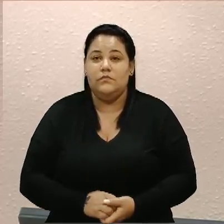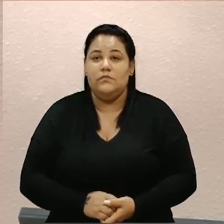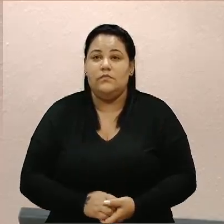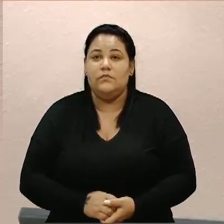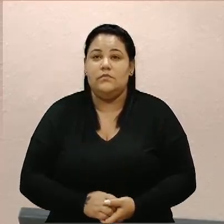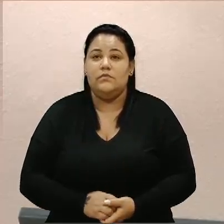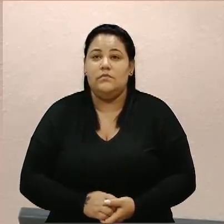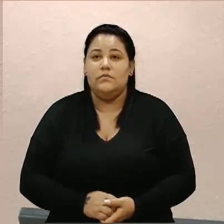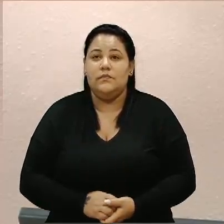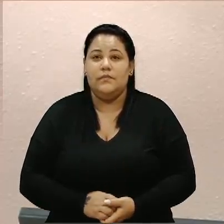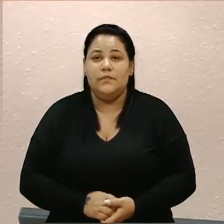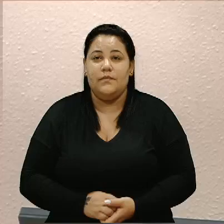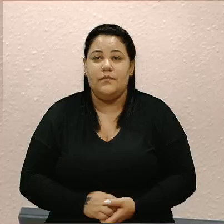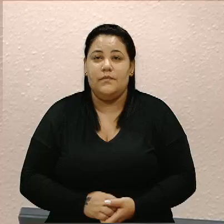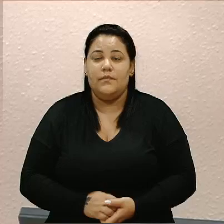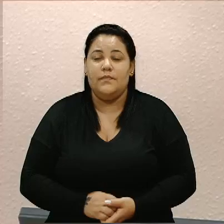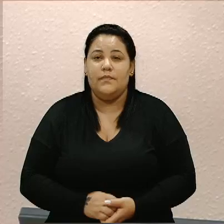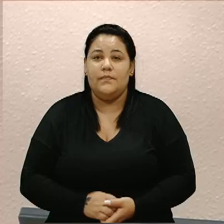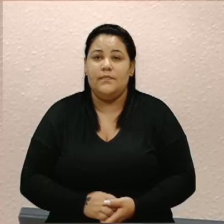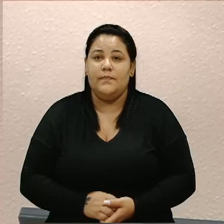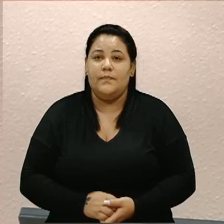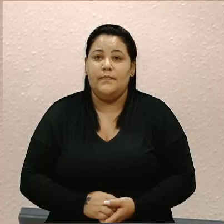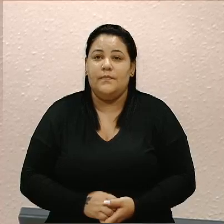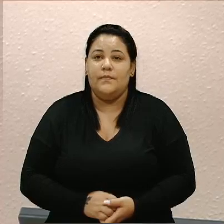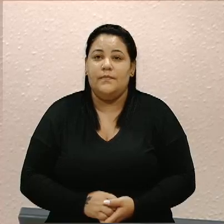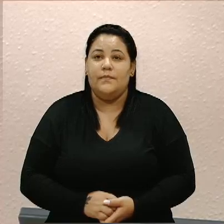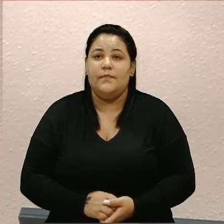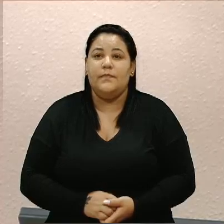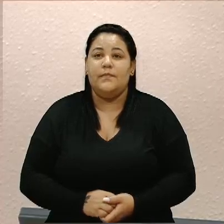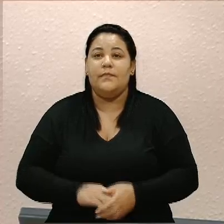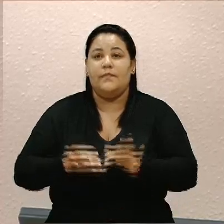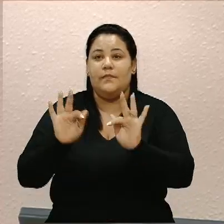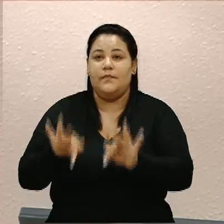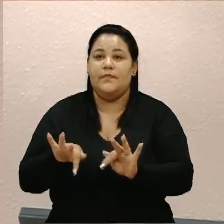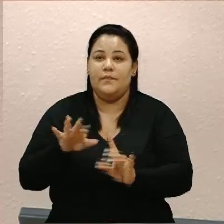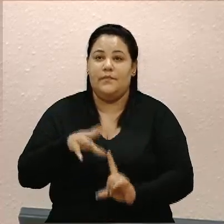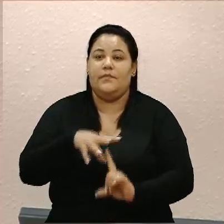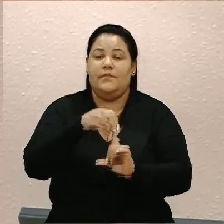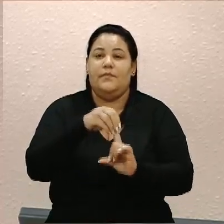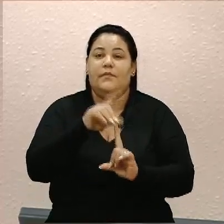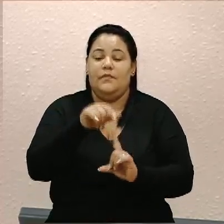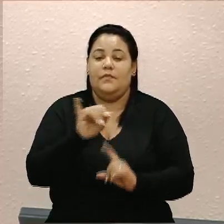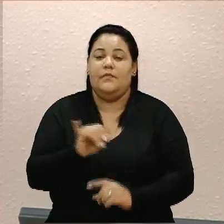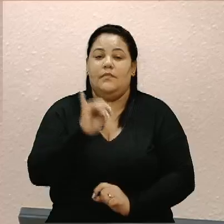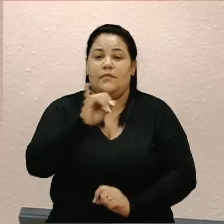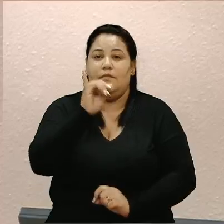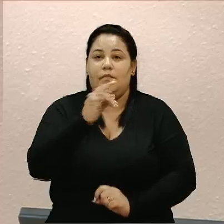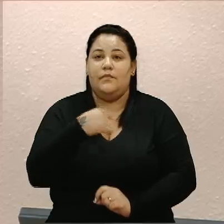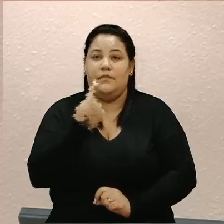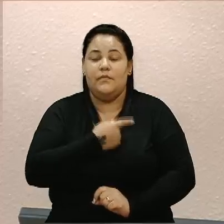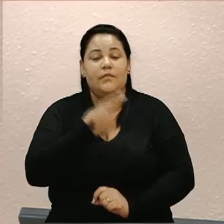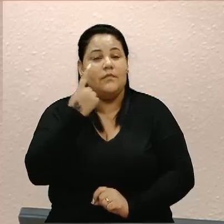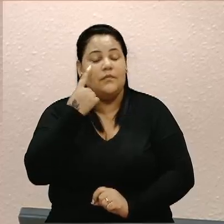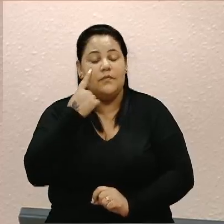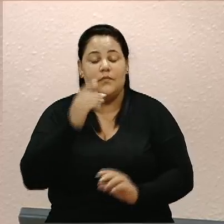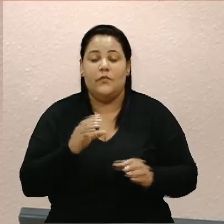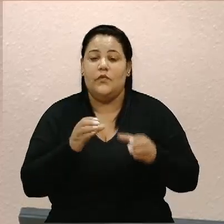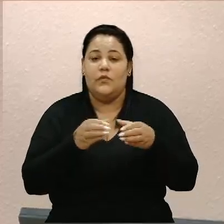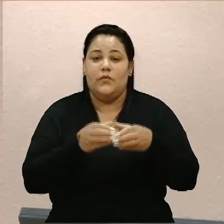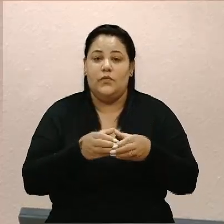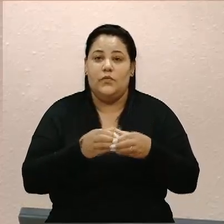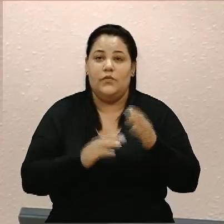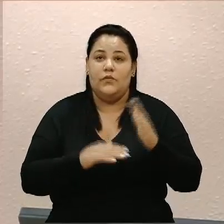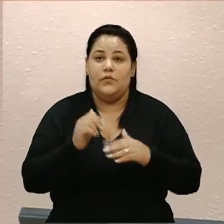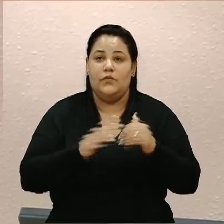para finalizar, creio que é fundamental que nós pensemos sim, em ações coletivas, em ações